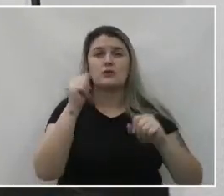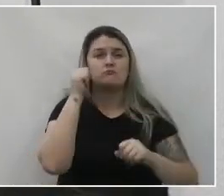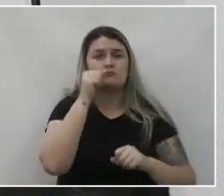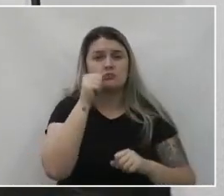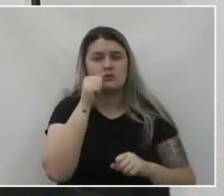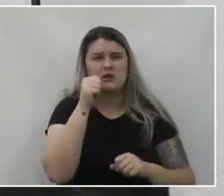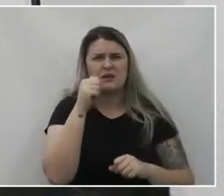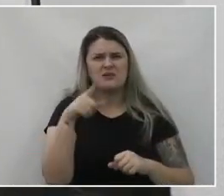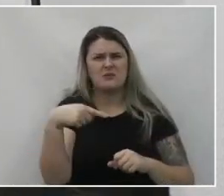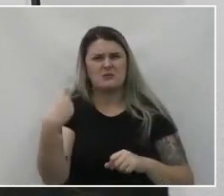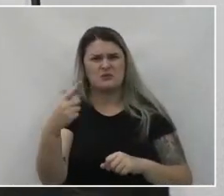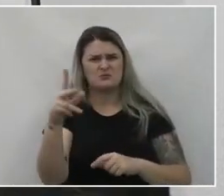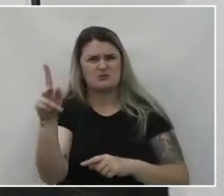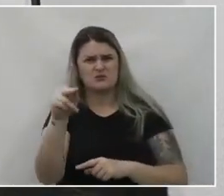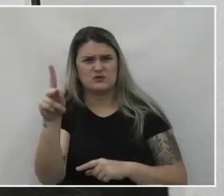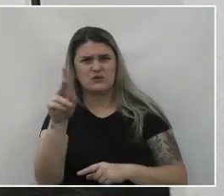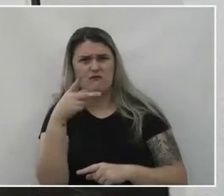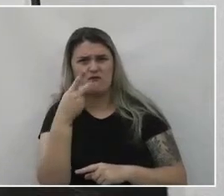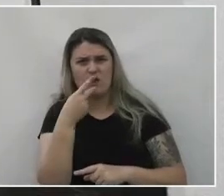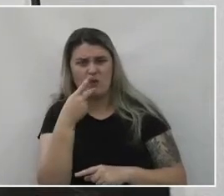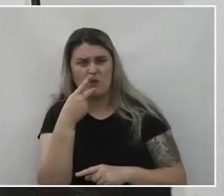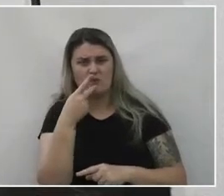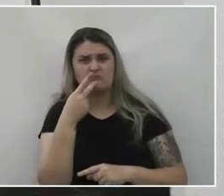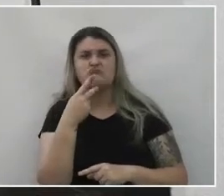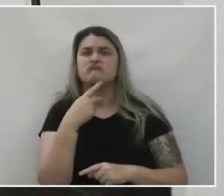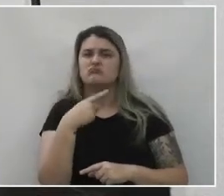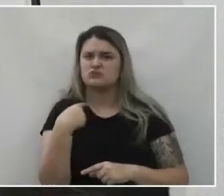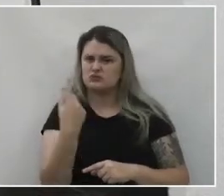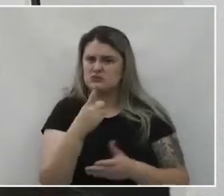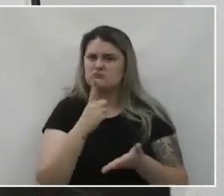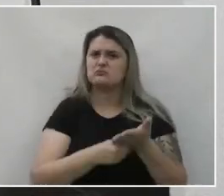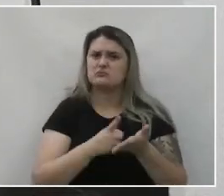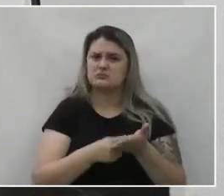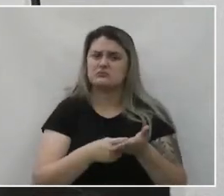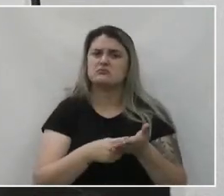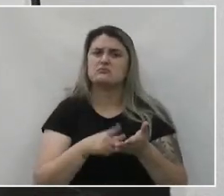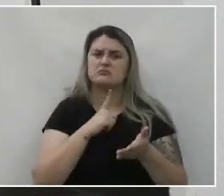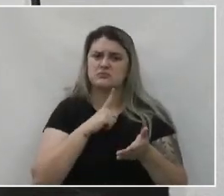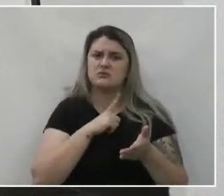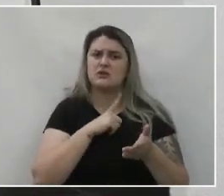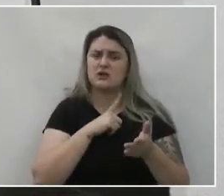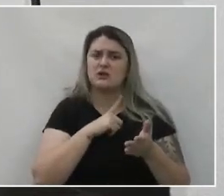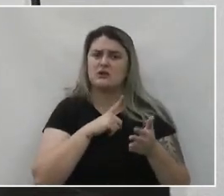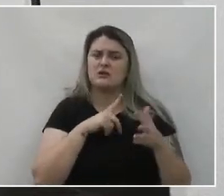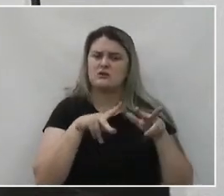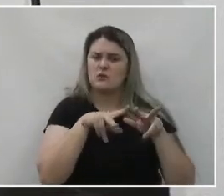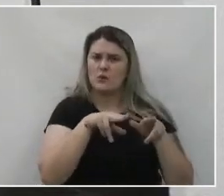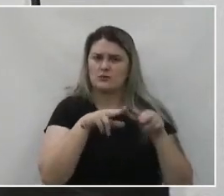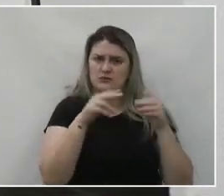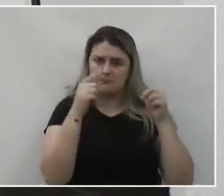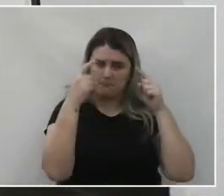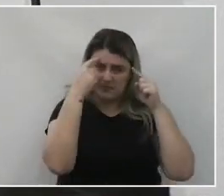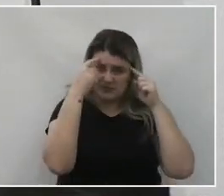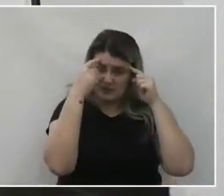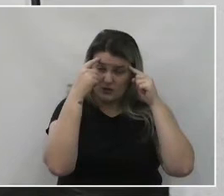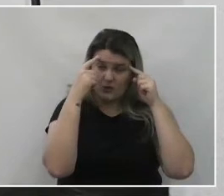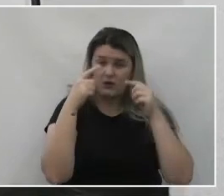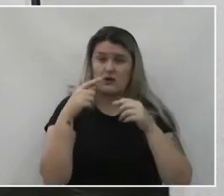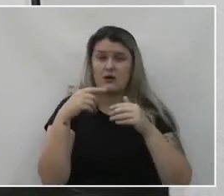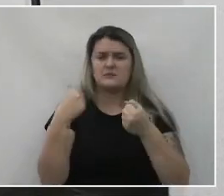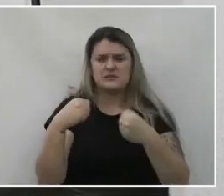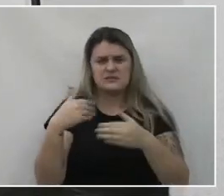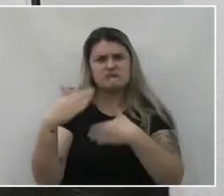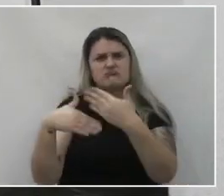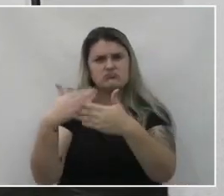postas após a fala desse professor, compromete-se em agir de forma coordenada no sentido de garantir que a análise e evolução desse caso